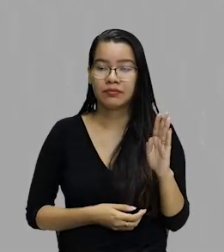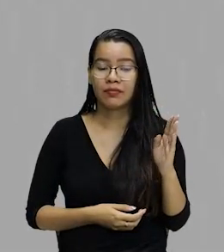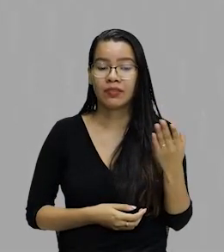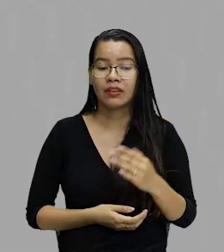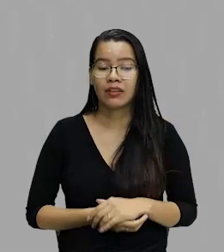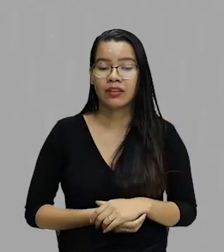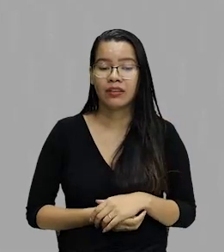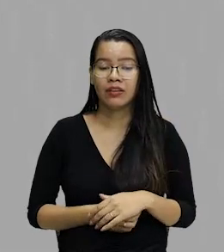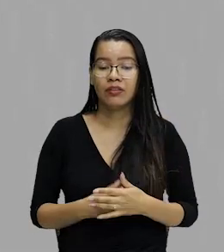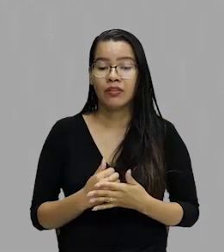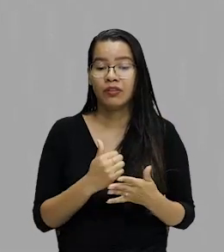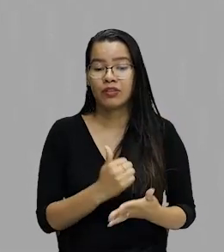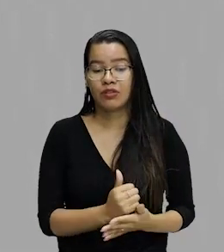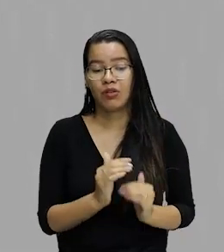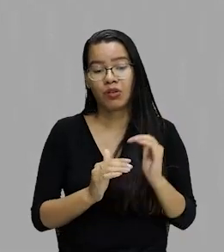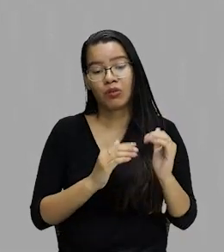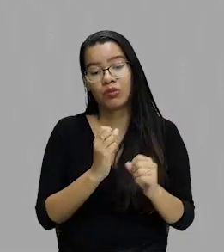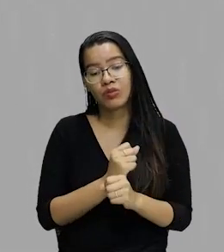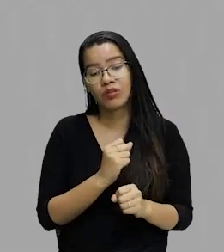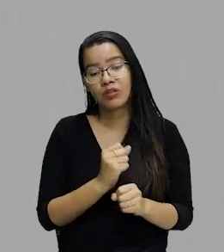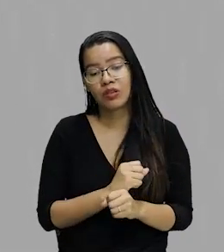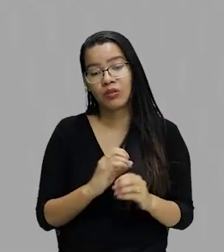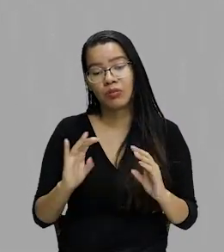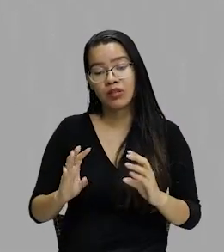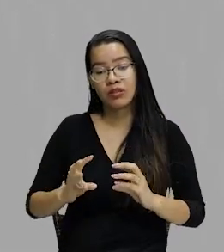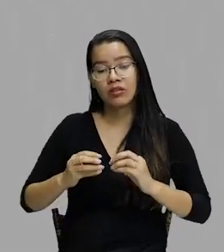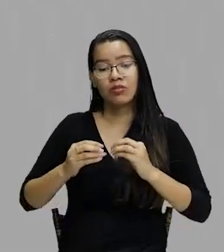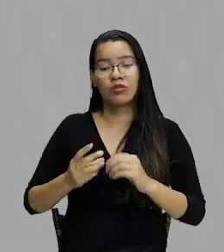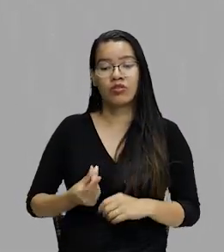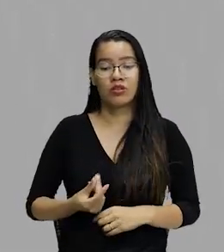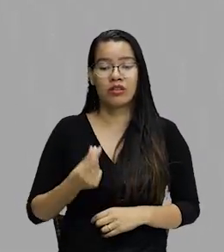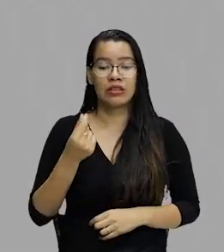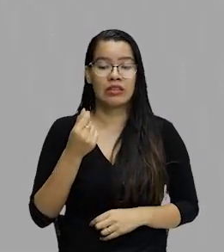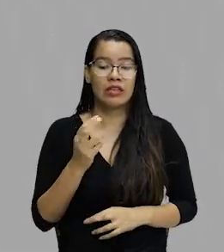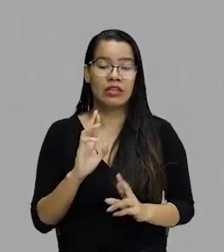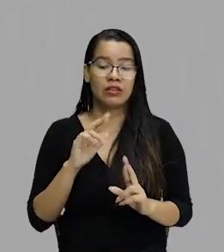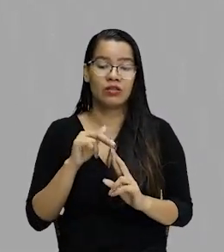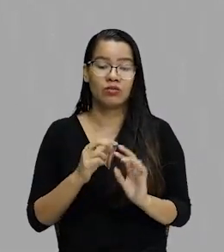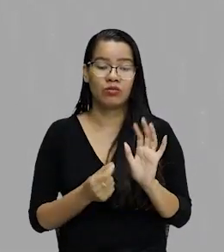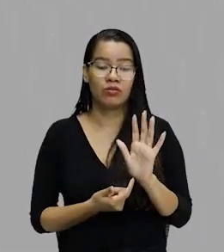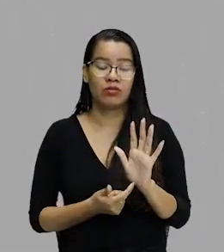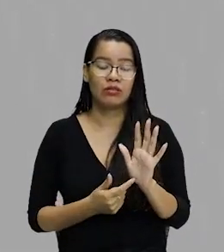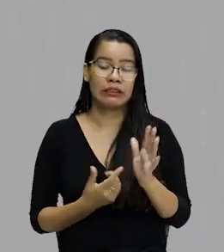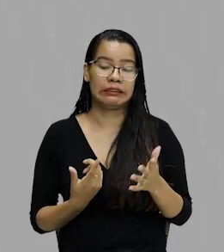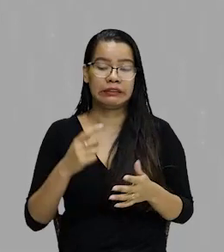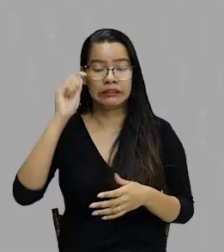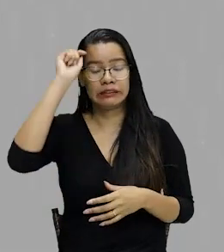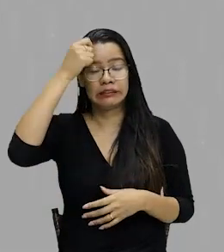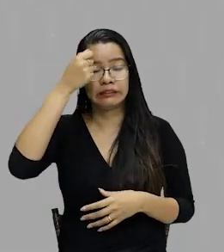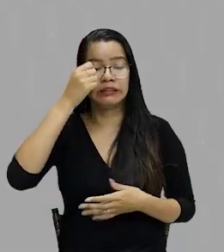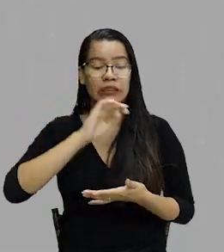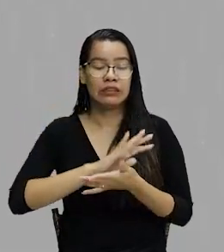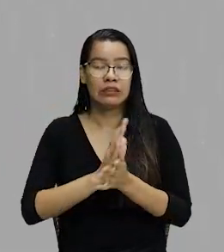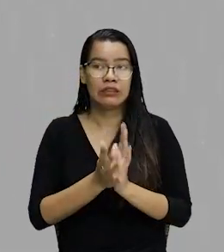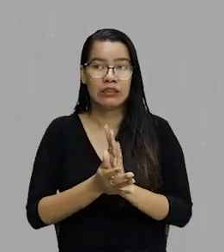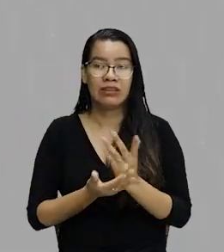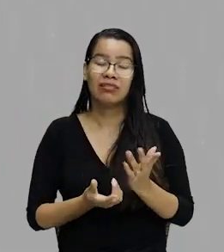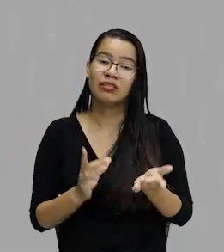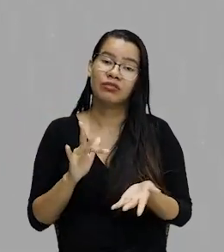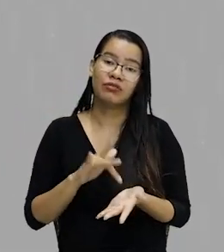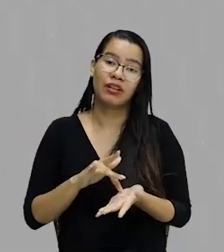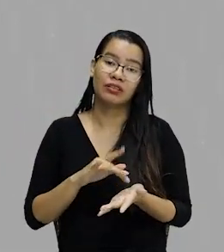de capital em razão do tráfico negreiro. A letra B apresenta para a gente uma condição realmente que foi mais